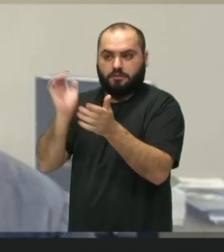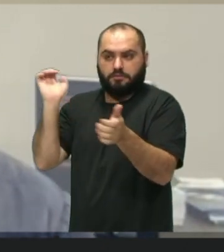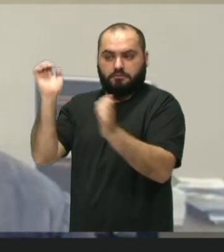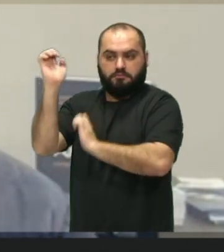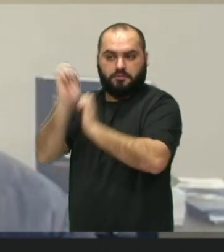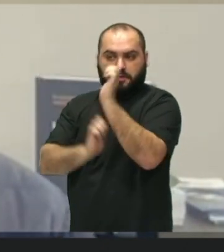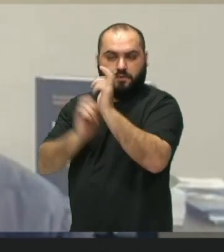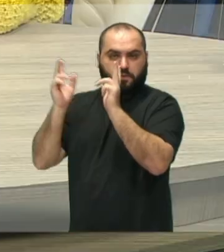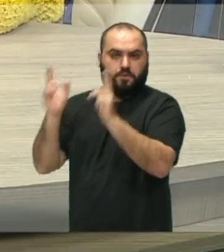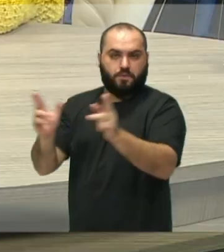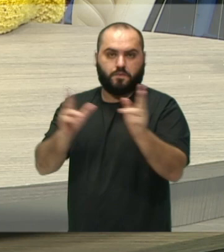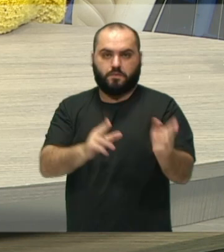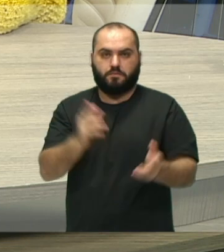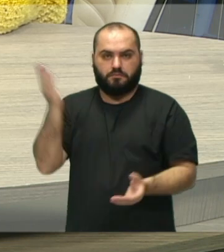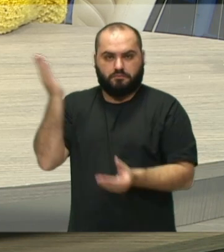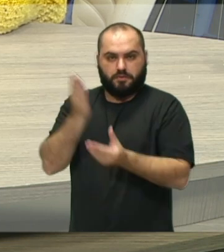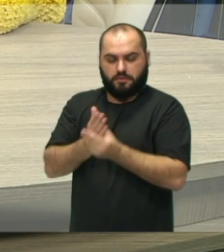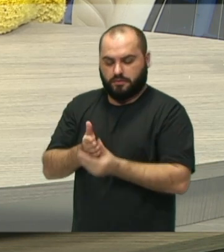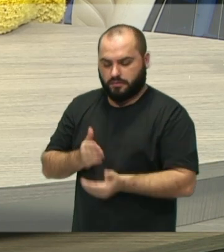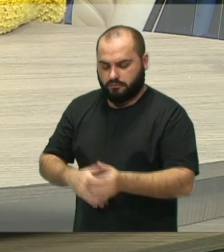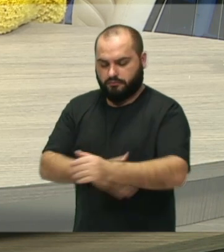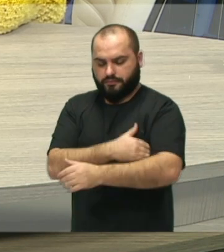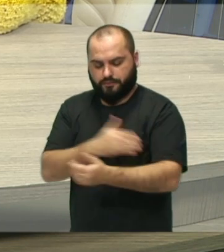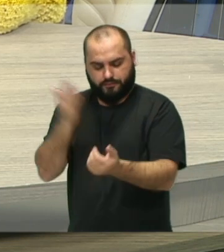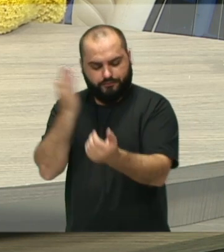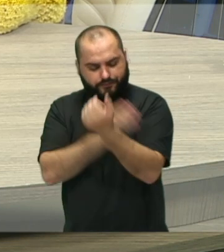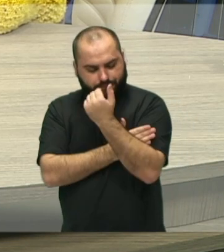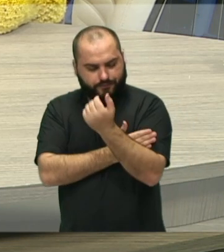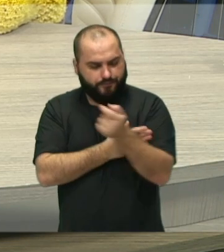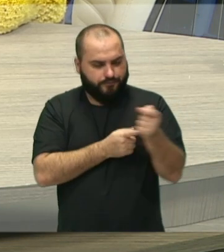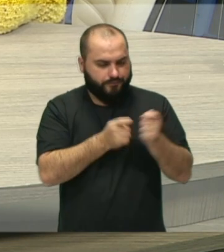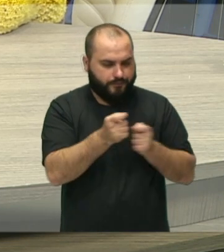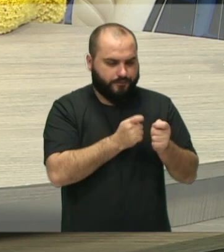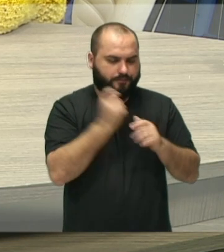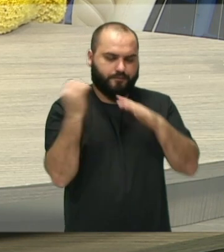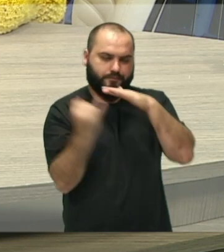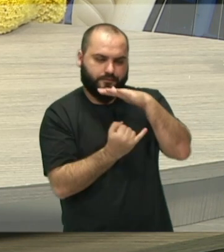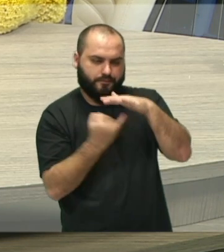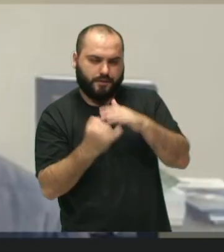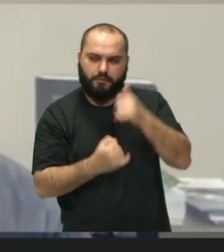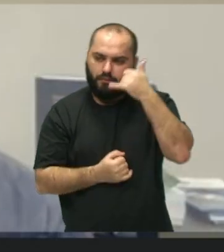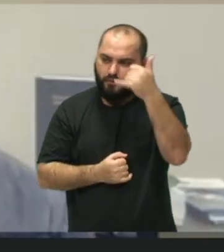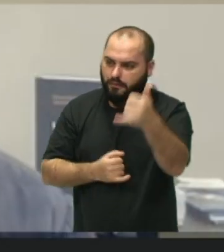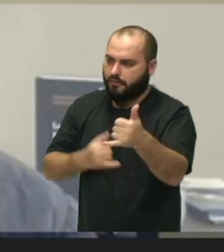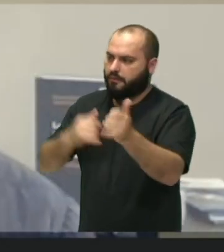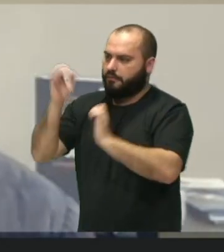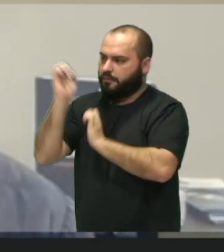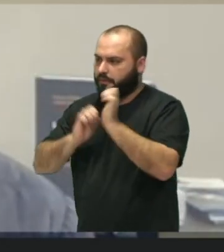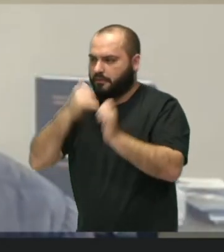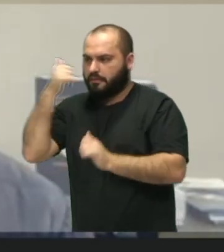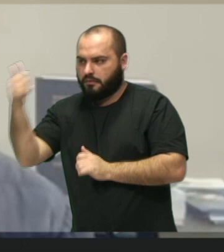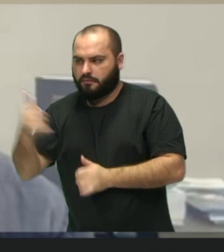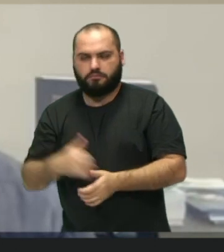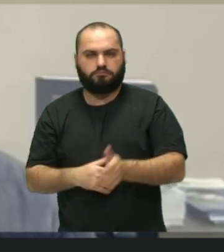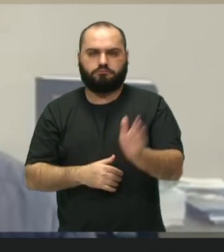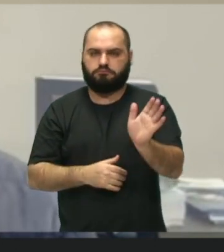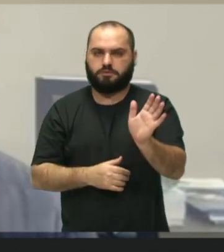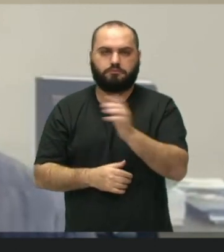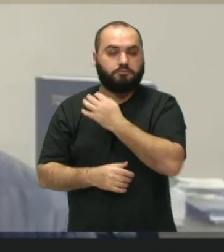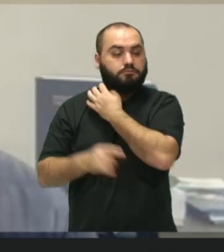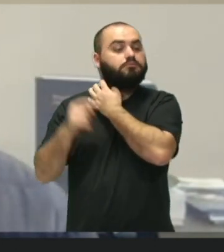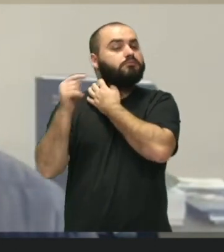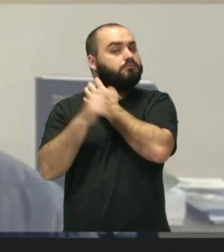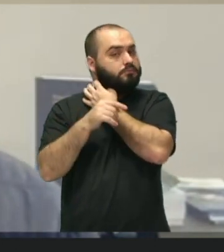forma, com uma pastinha, fazendo uma negociação informal, ligando para essa empresa. Sem sombra de dúvidas, eles